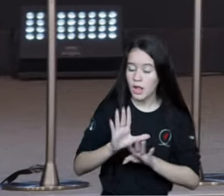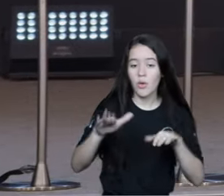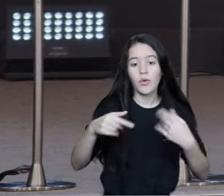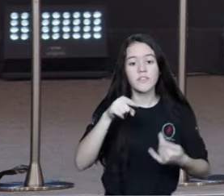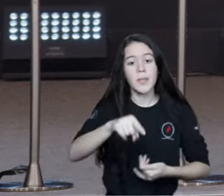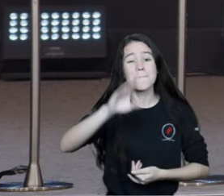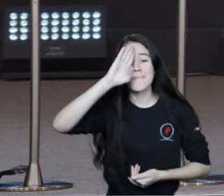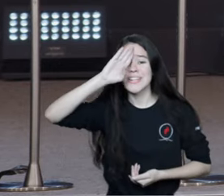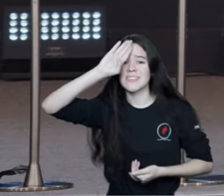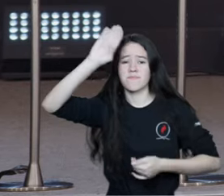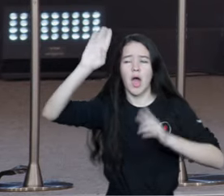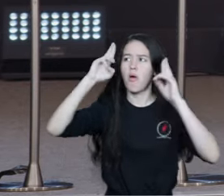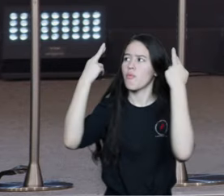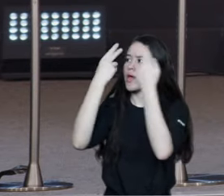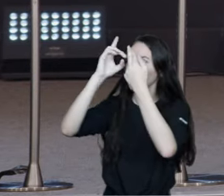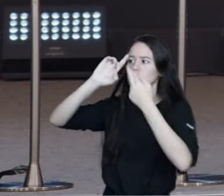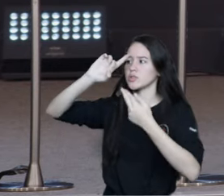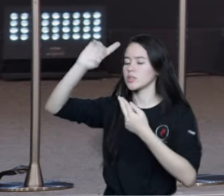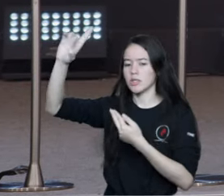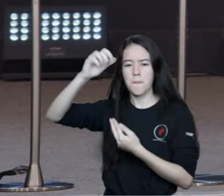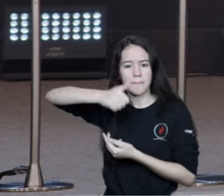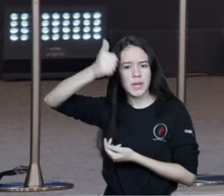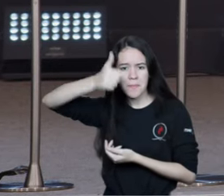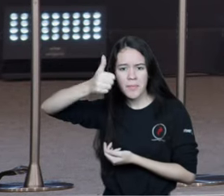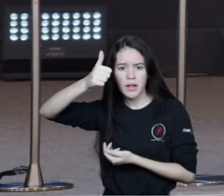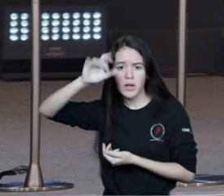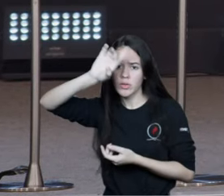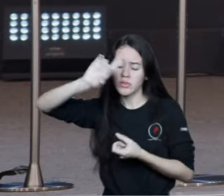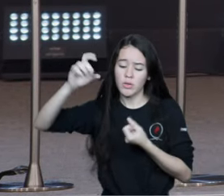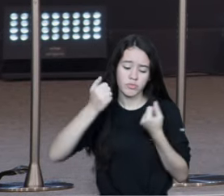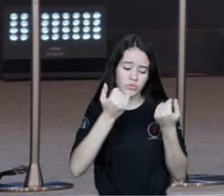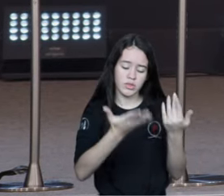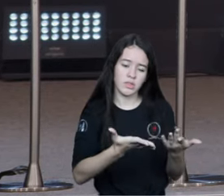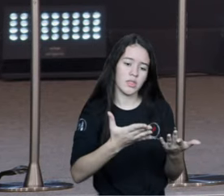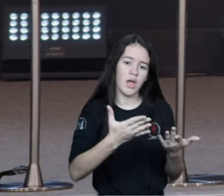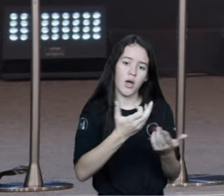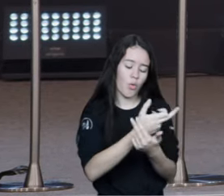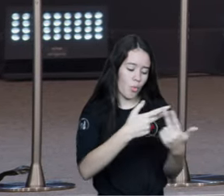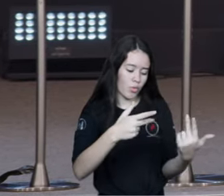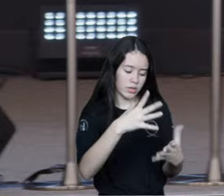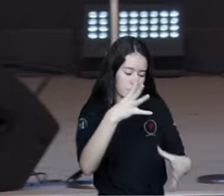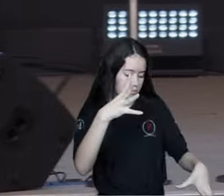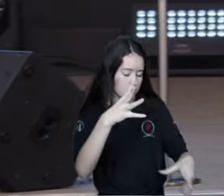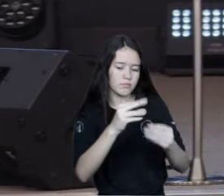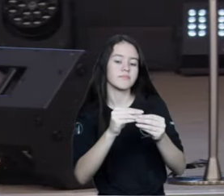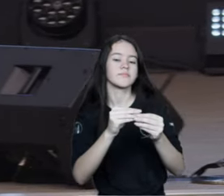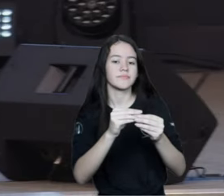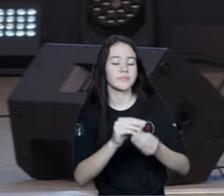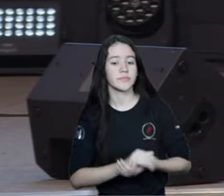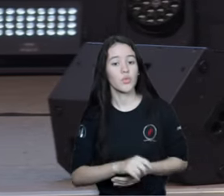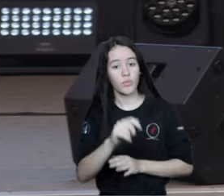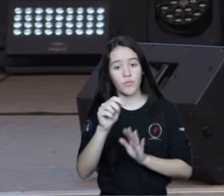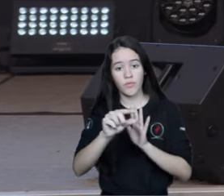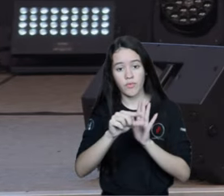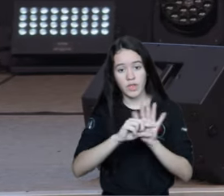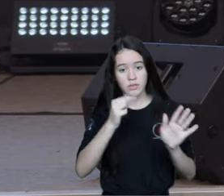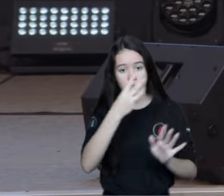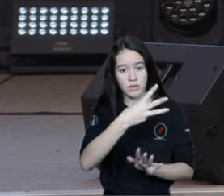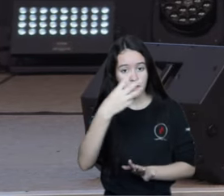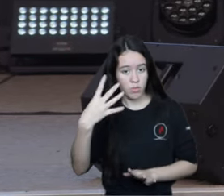prioriza o mundo dele o reino de Deus ele vai te acrescentar Nas questões da vida e aí ele vai dizer no